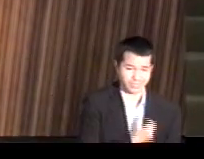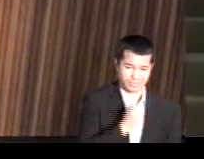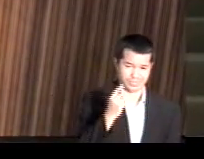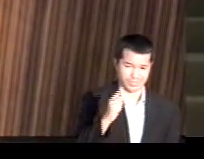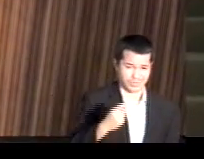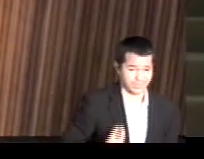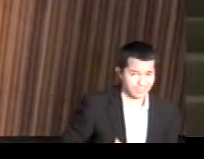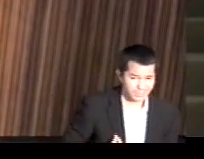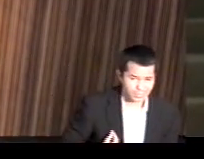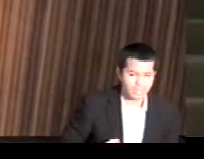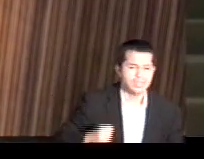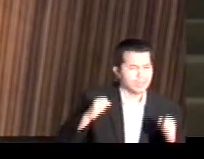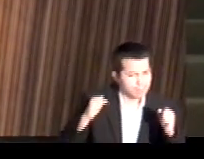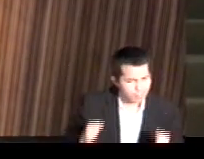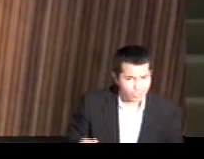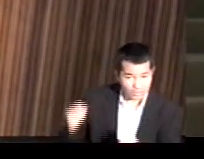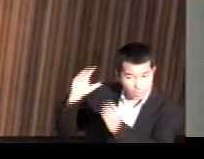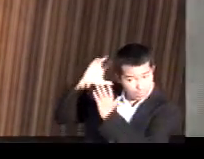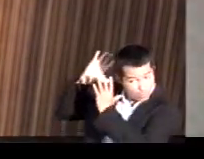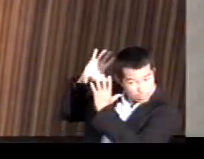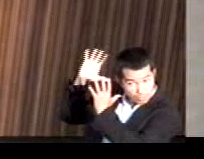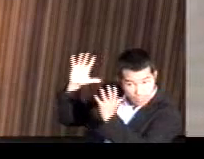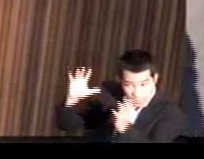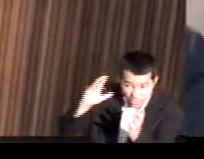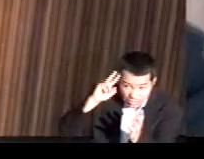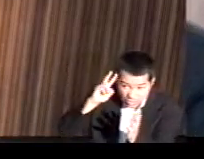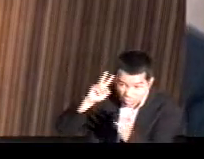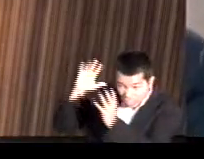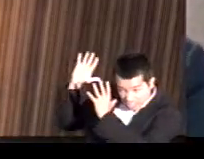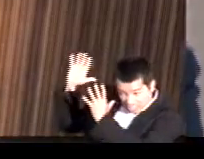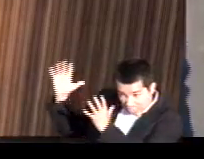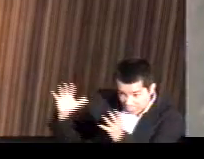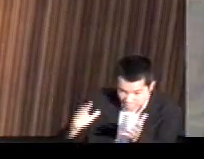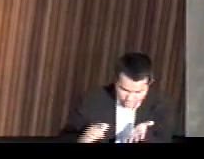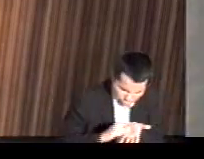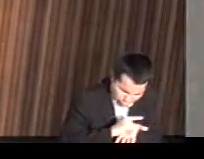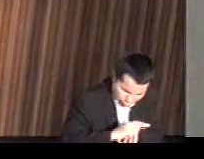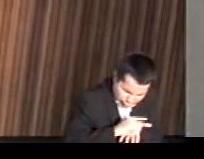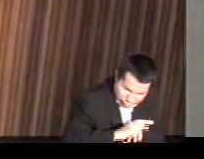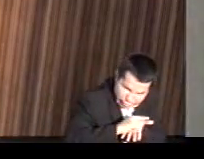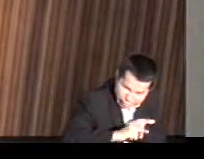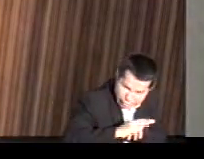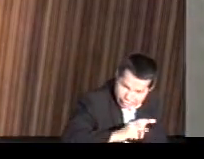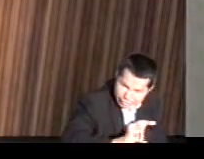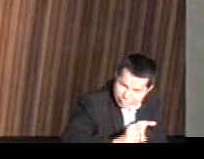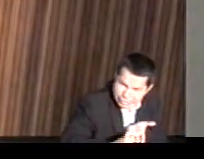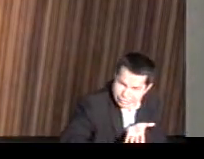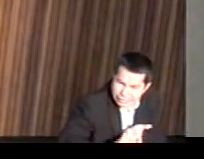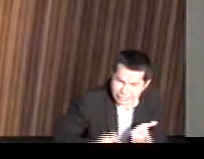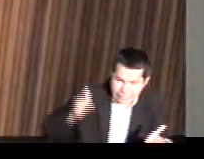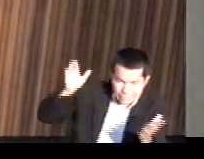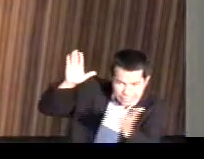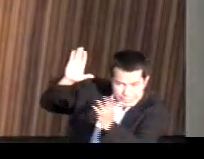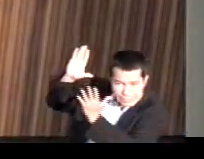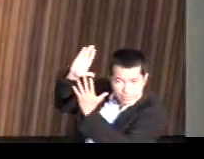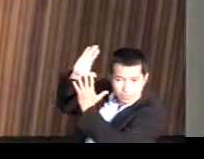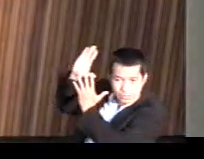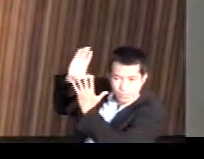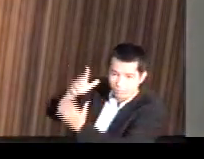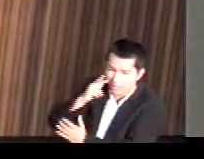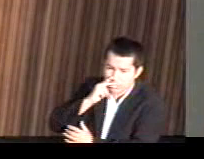Ele, essa vida, não mais do teu jeito, mas do jeito dele. E você diz: não, eu não